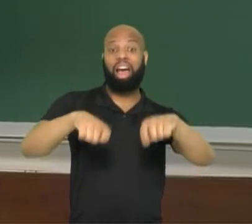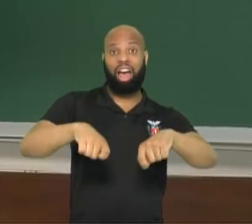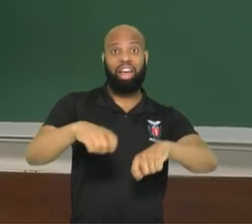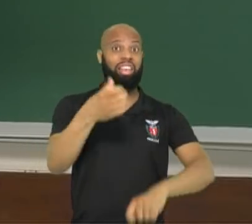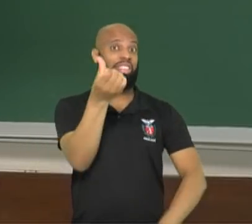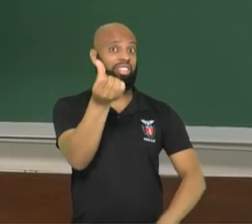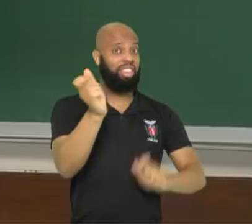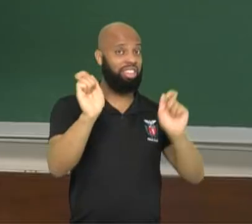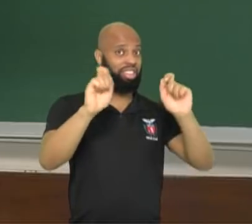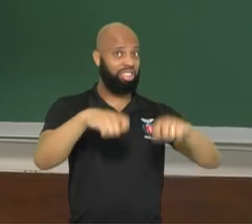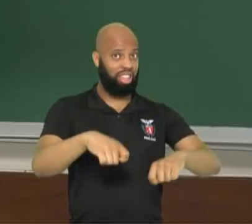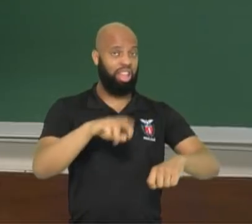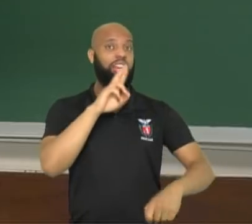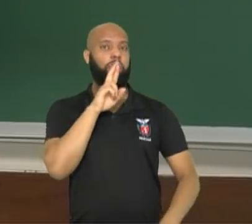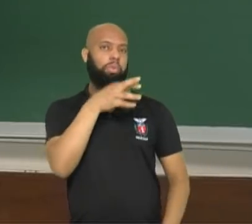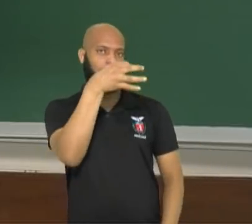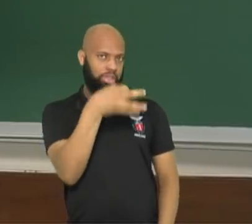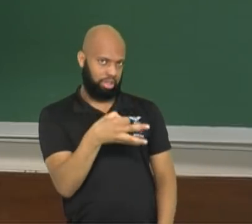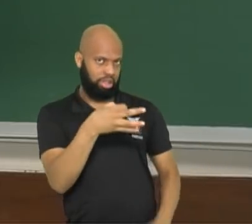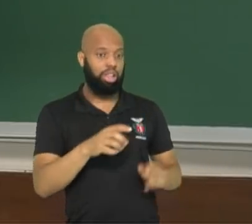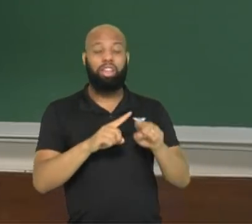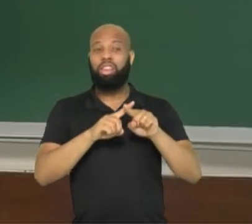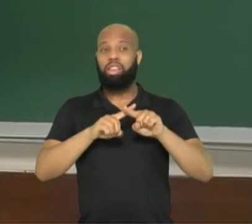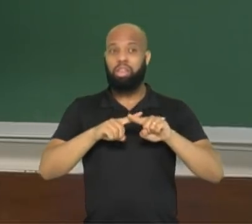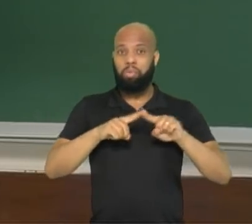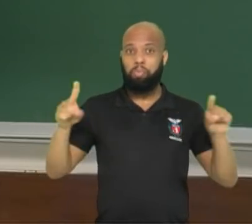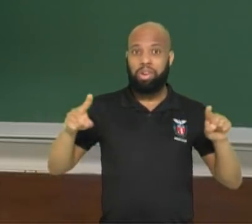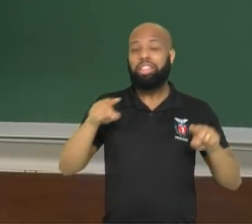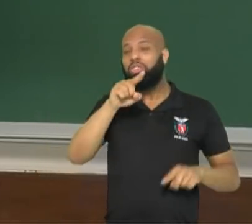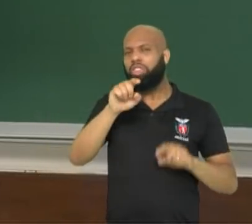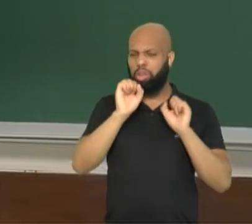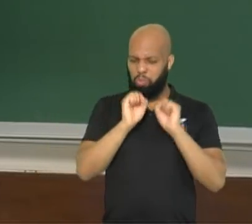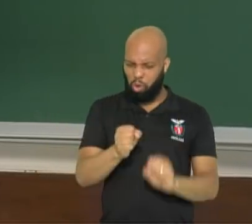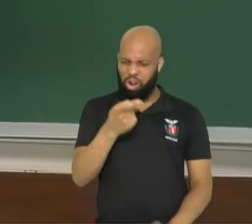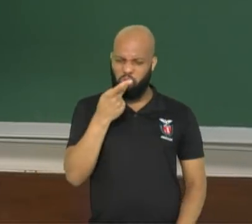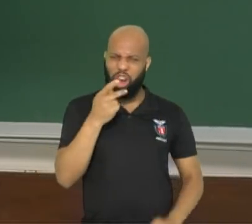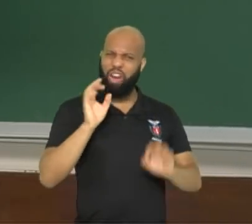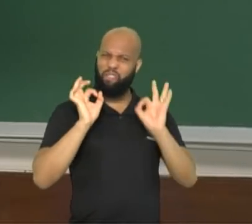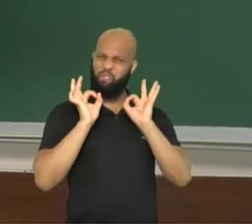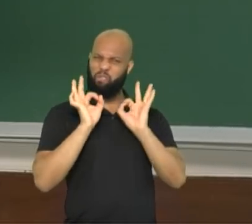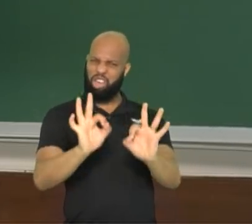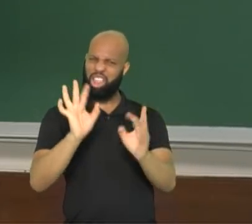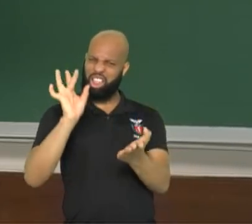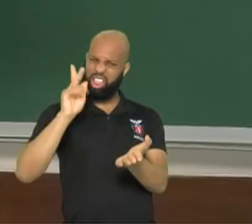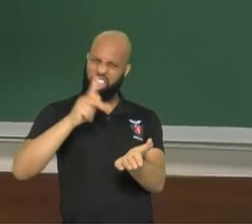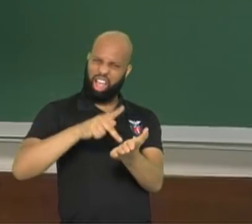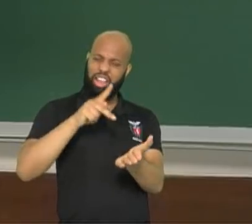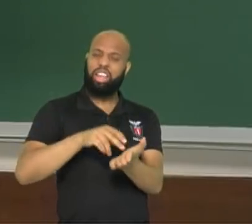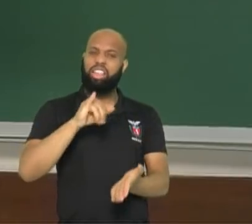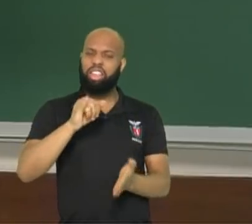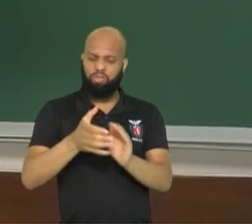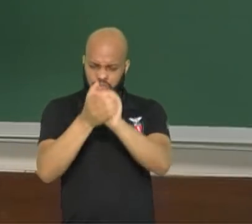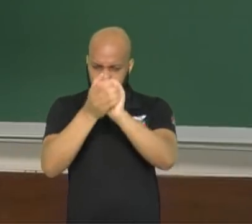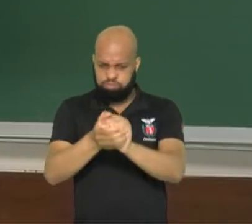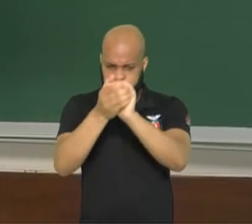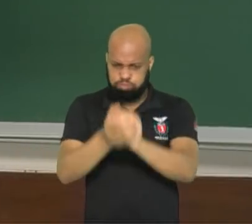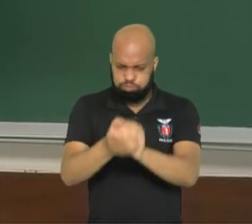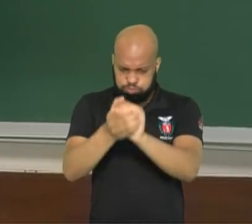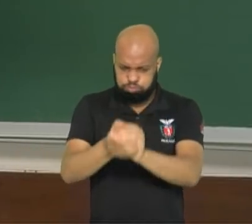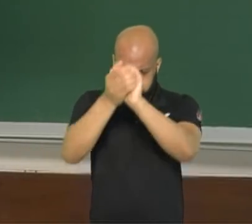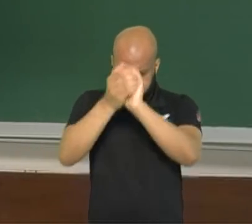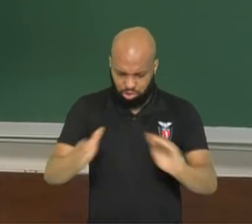possibilidades, 6 respostas diferentes. Mas você pode afirmar com certeza que se eu jogar esse dado para